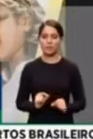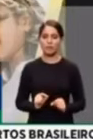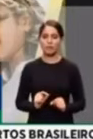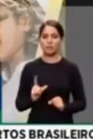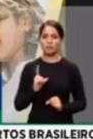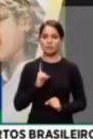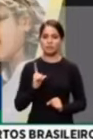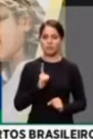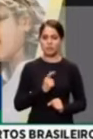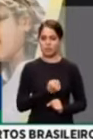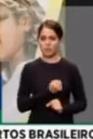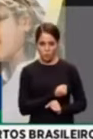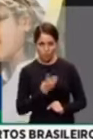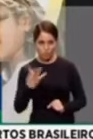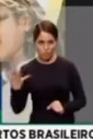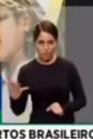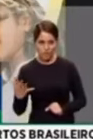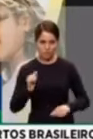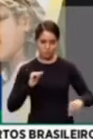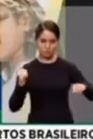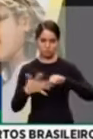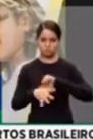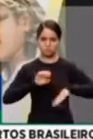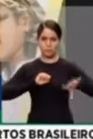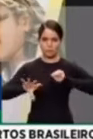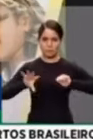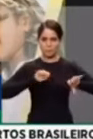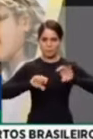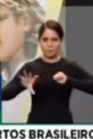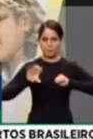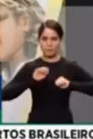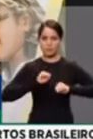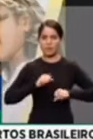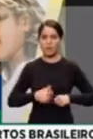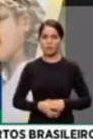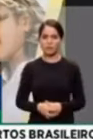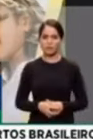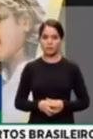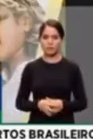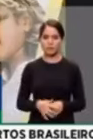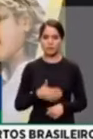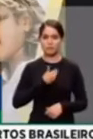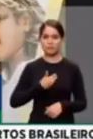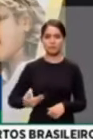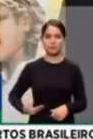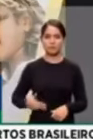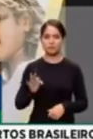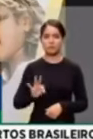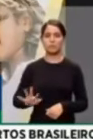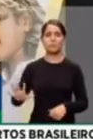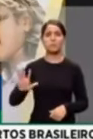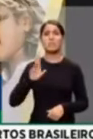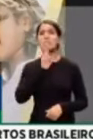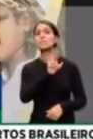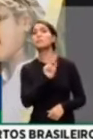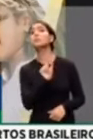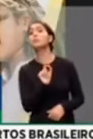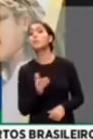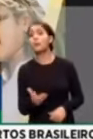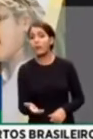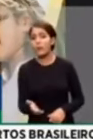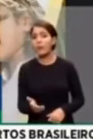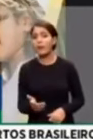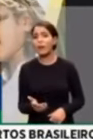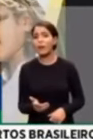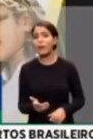níveis altíssimos, e principalmente da contaminação. E o governo, sabe qual é a resposta que dá para o Brasil? Não